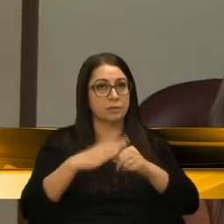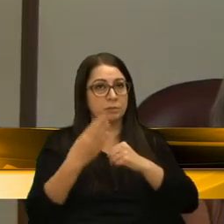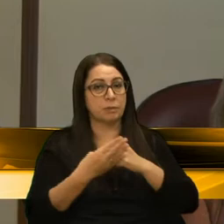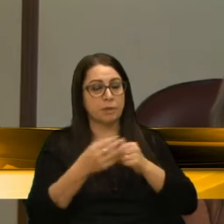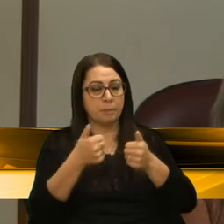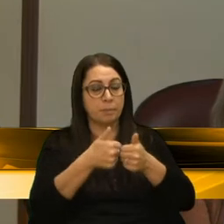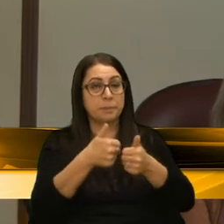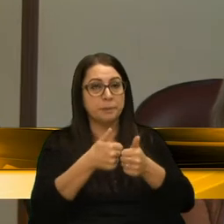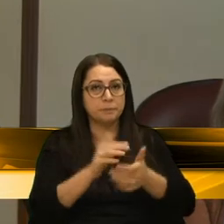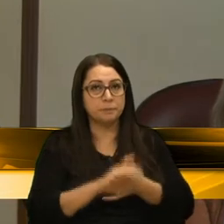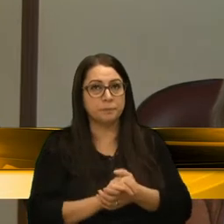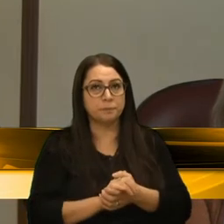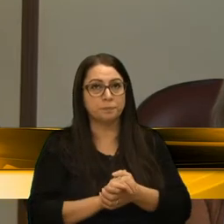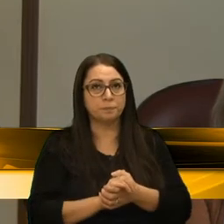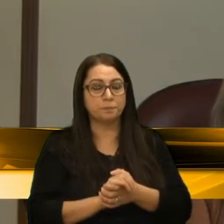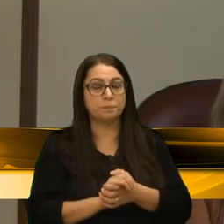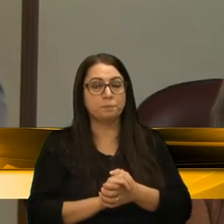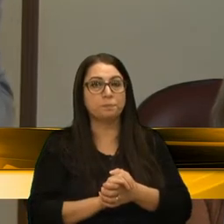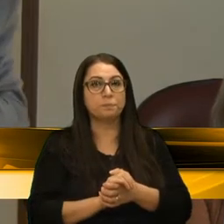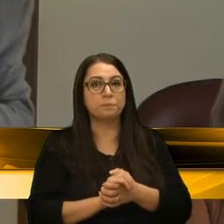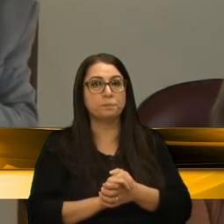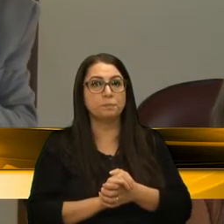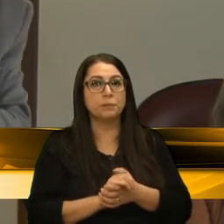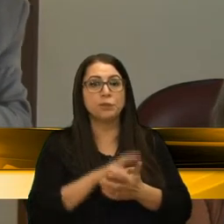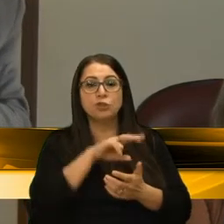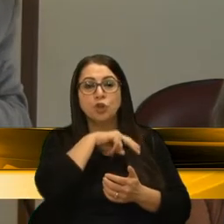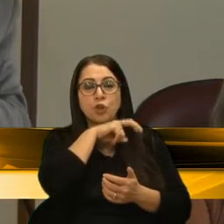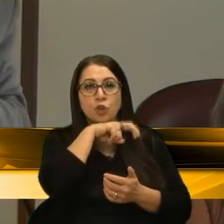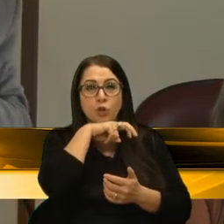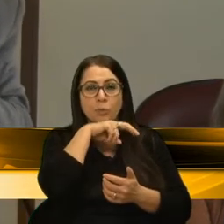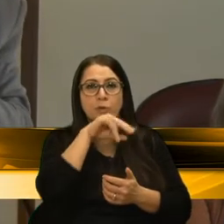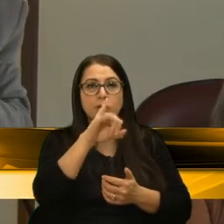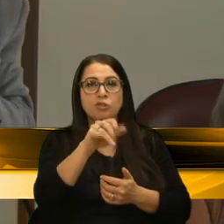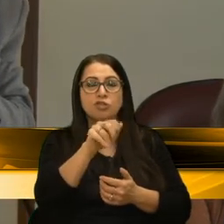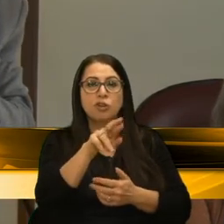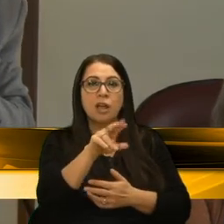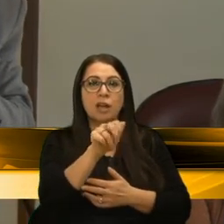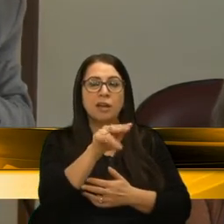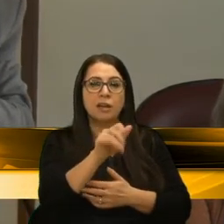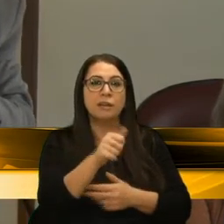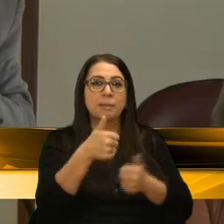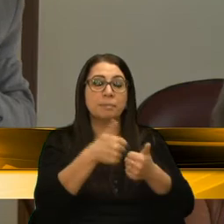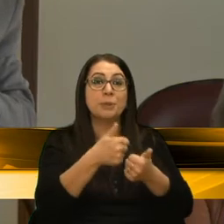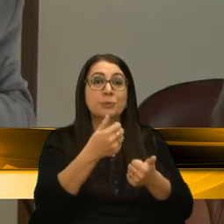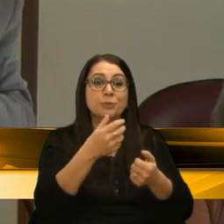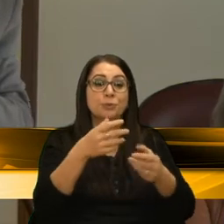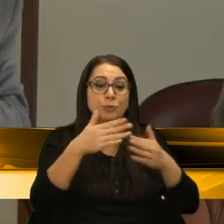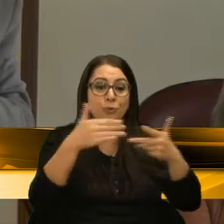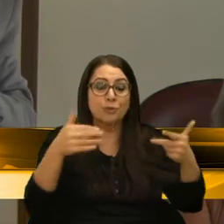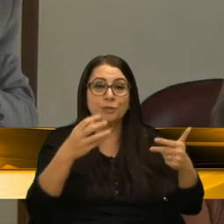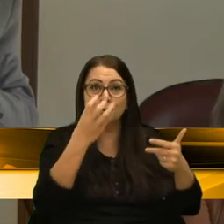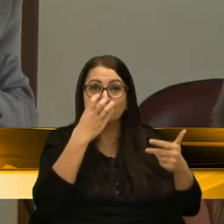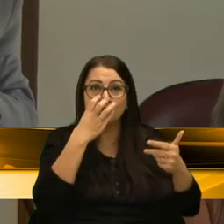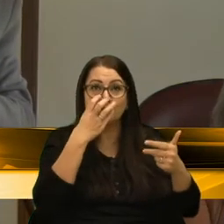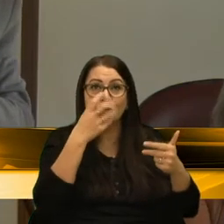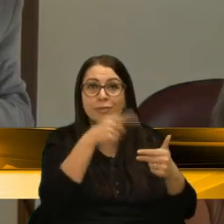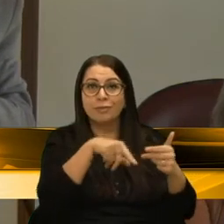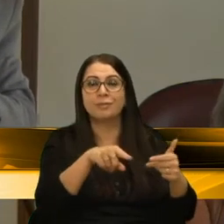vizinho, apareceram cobras, jararaca dentro do canil dos cães, no pátio das